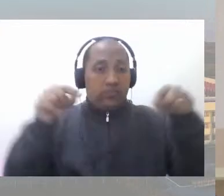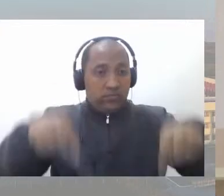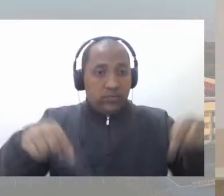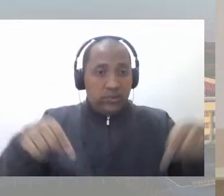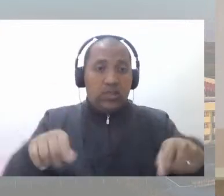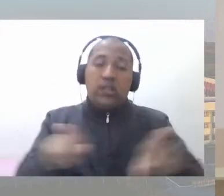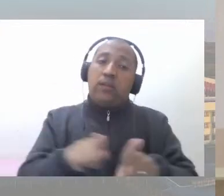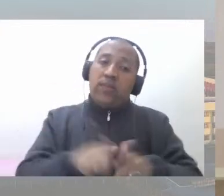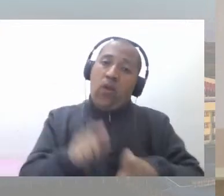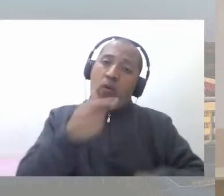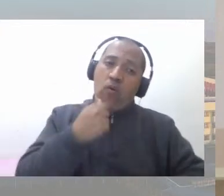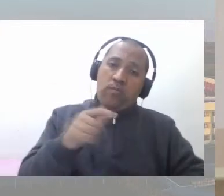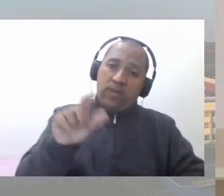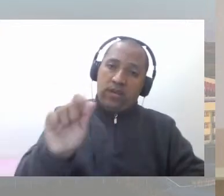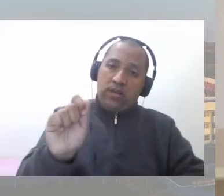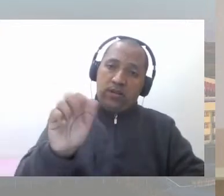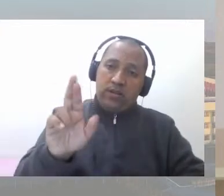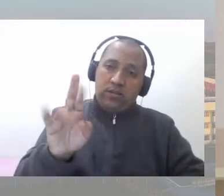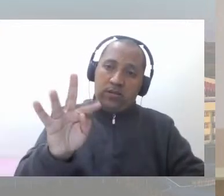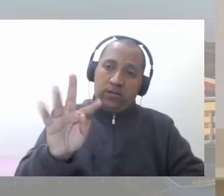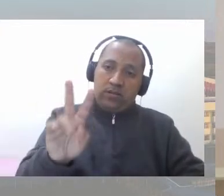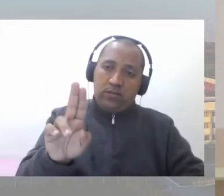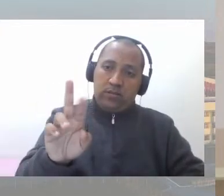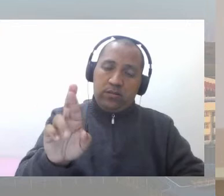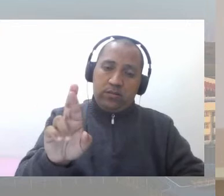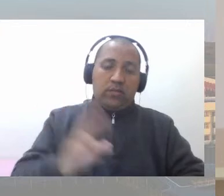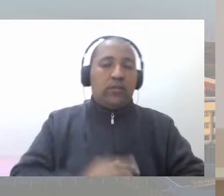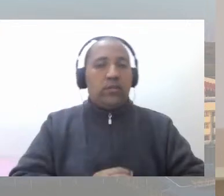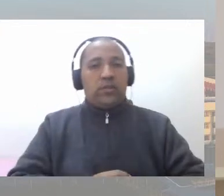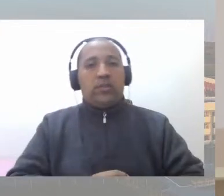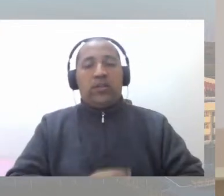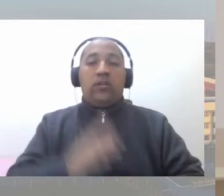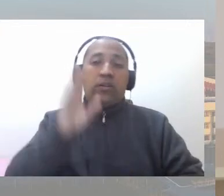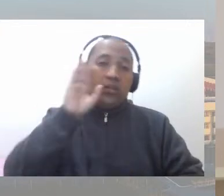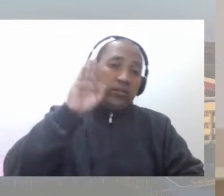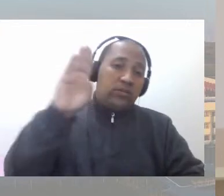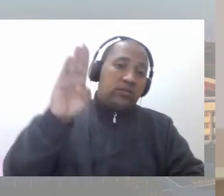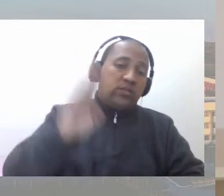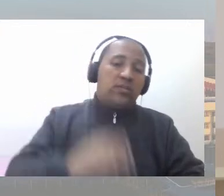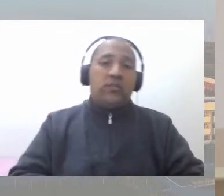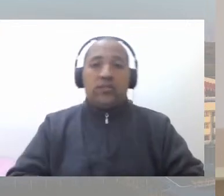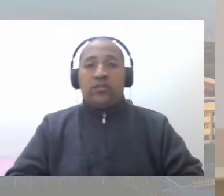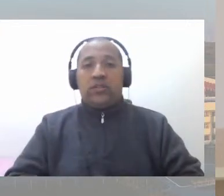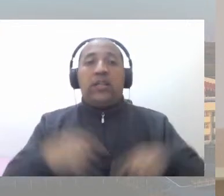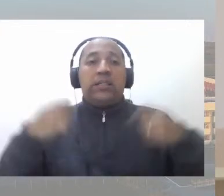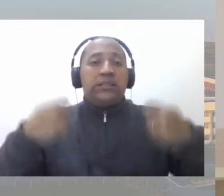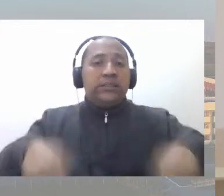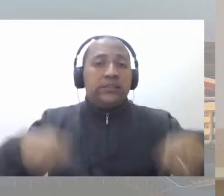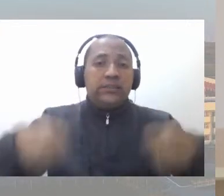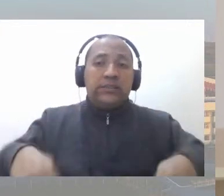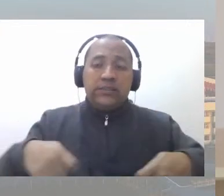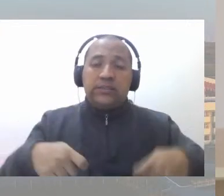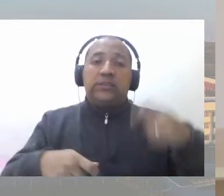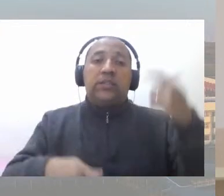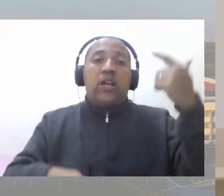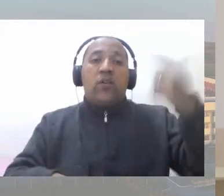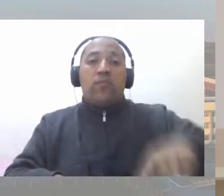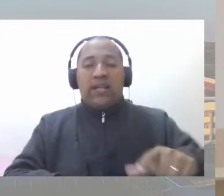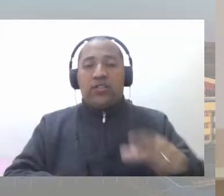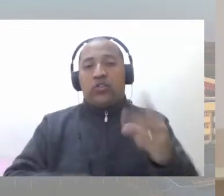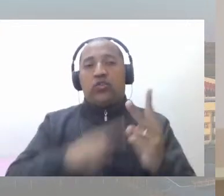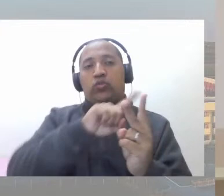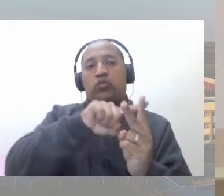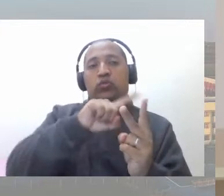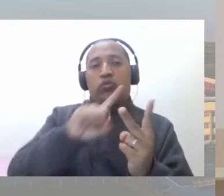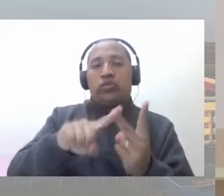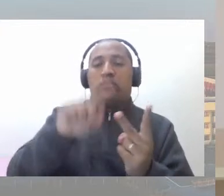também, que está aí. A questão principal é nós precisamos de mais... 2 docentes para compor